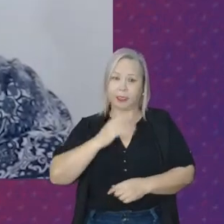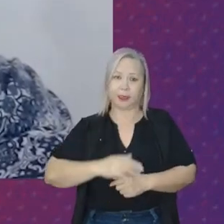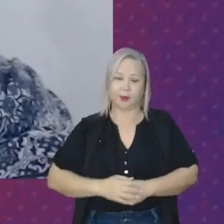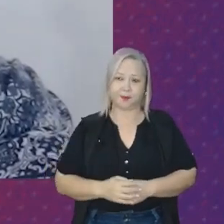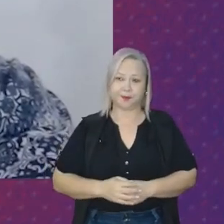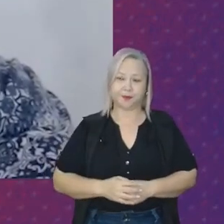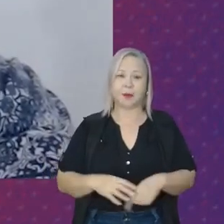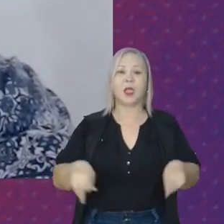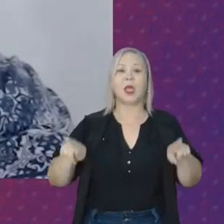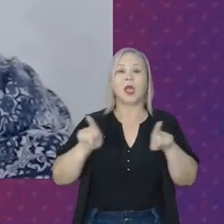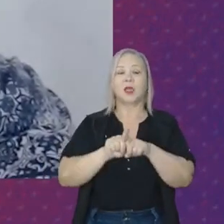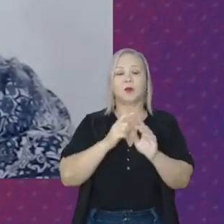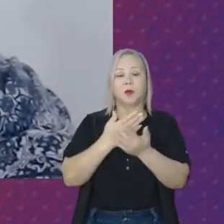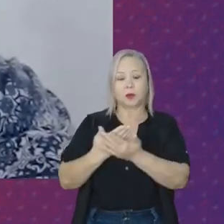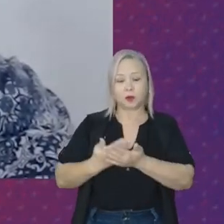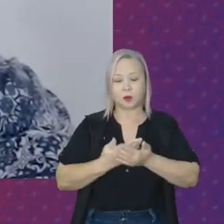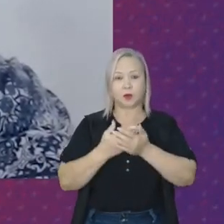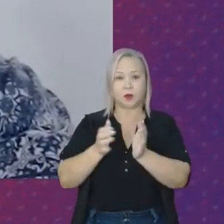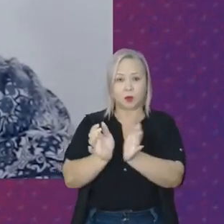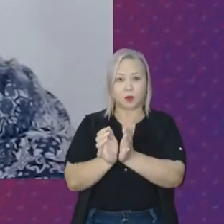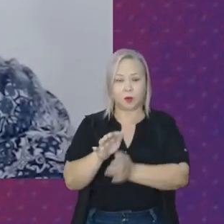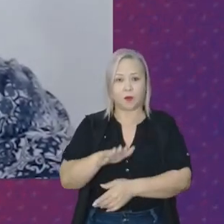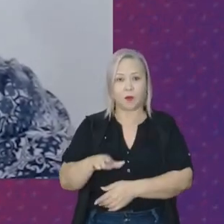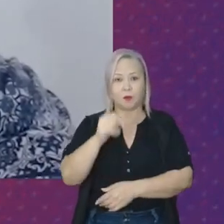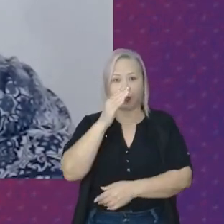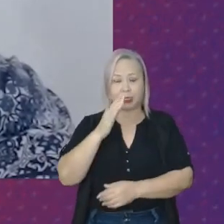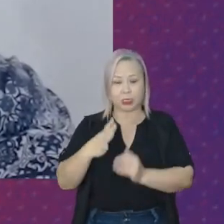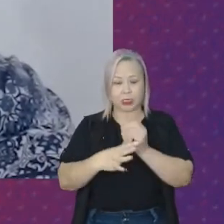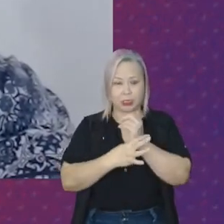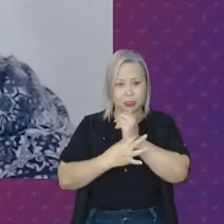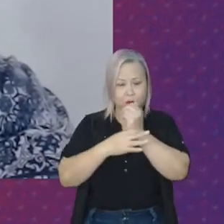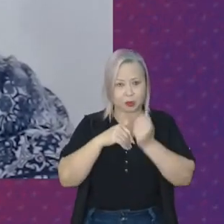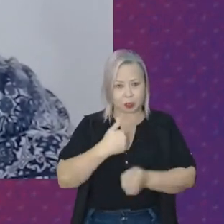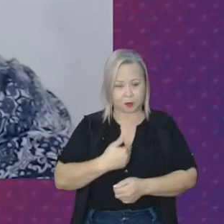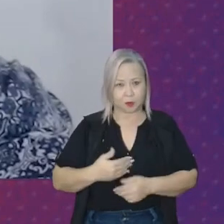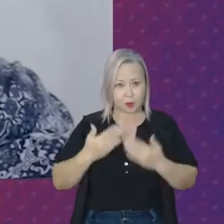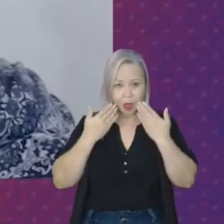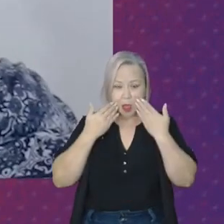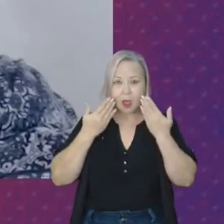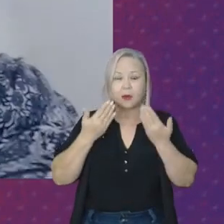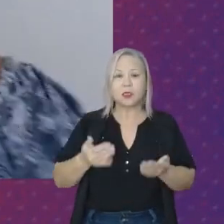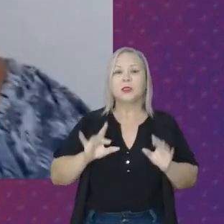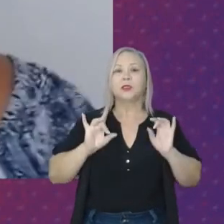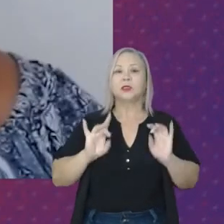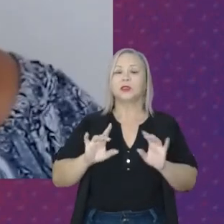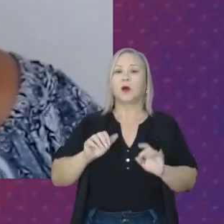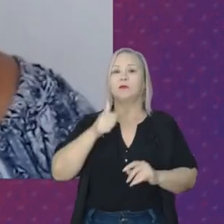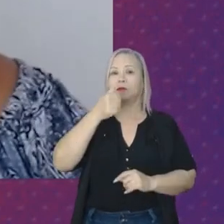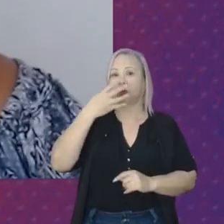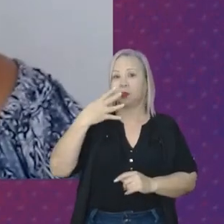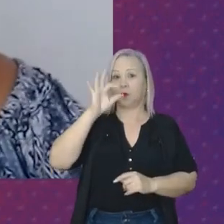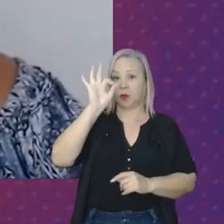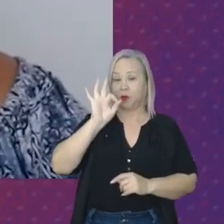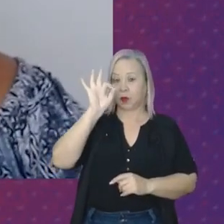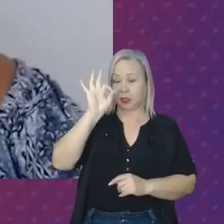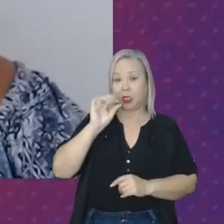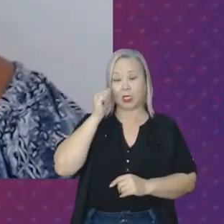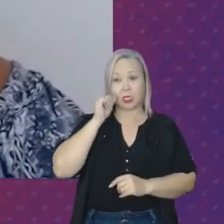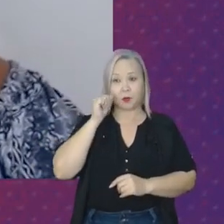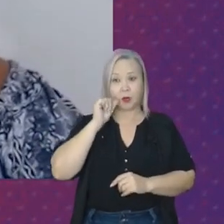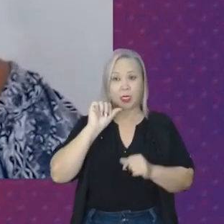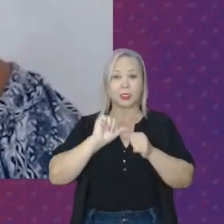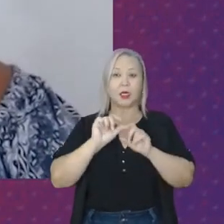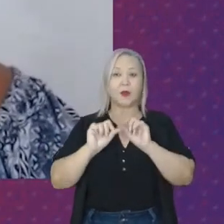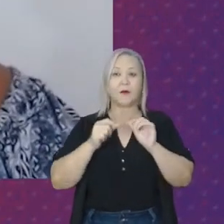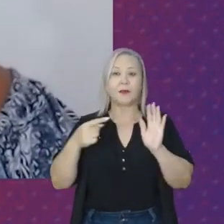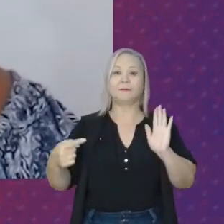esse mesmo estudo do Fórum Brasileiro de Segurança Pública apresenta que apenas 14% das mulheres fizeram